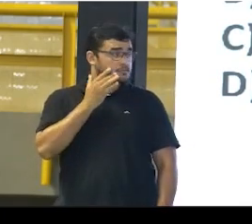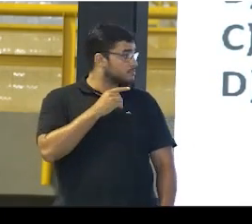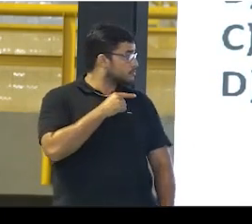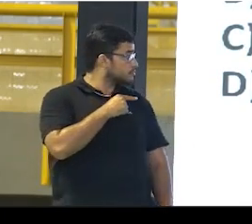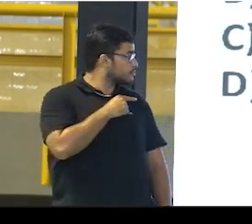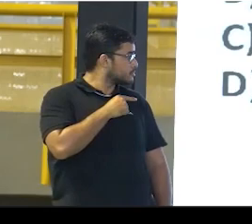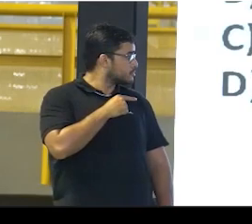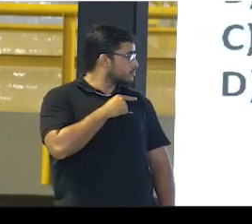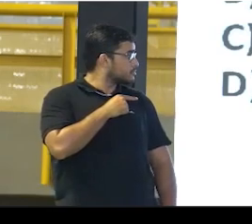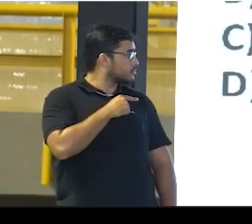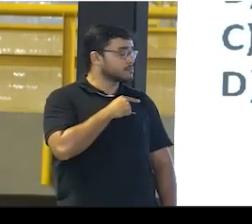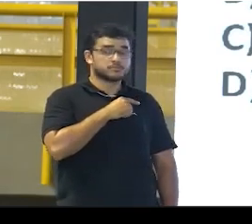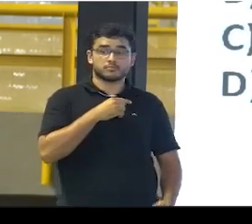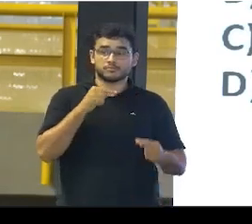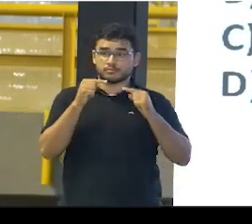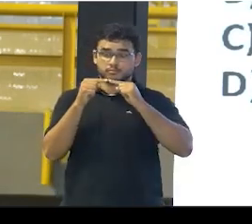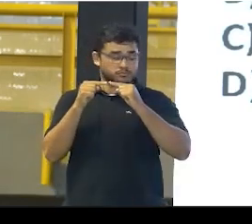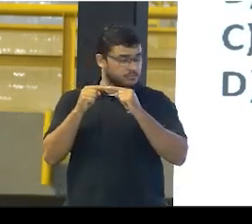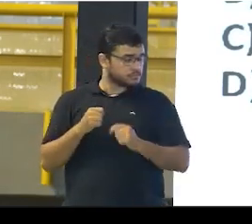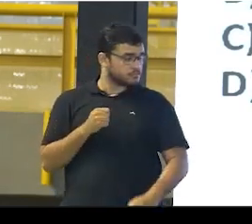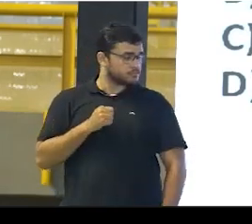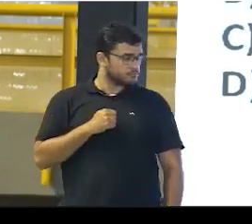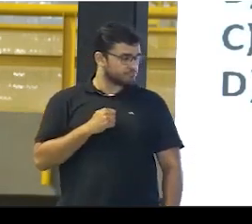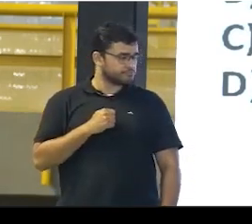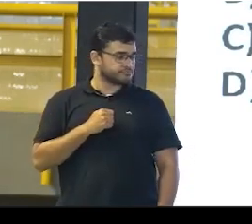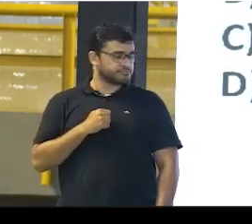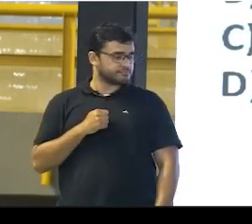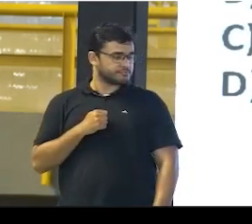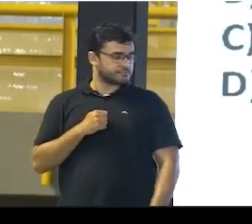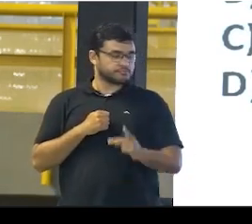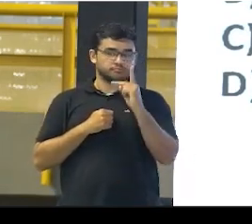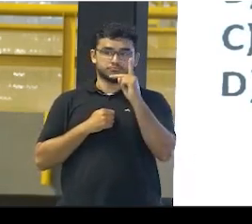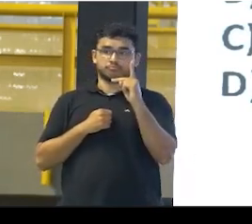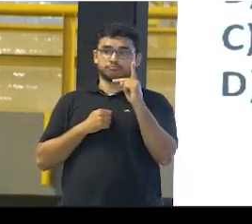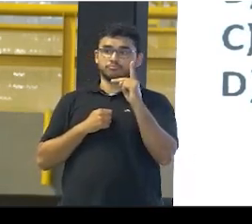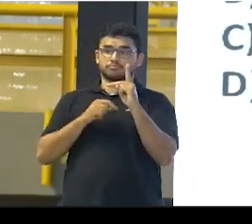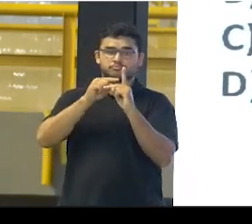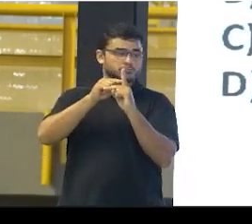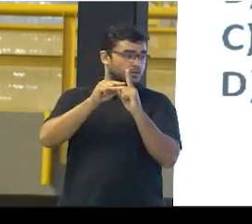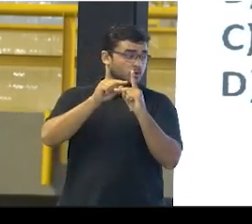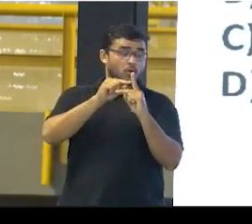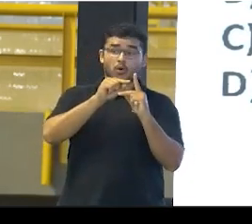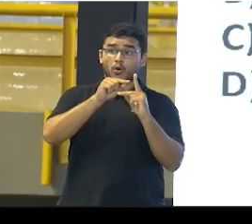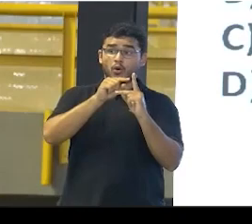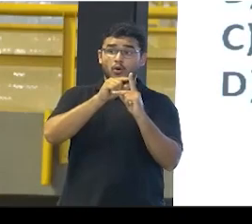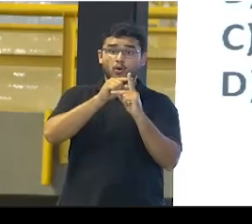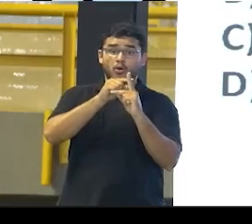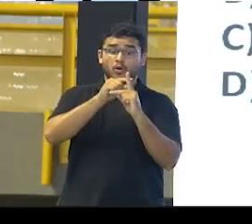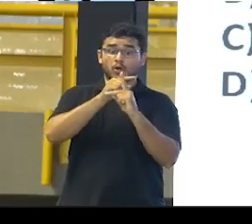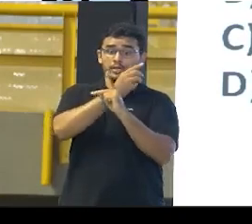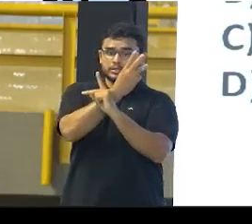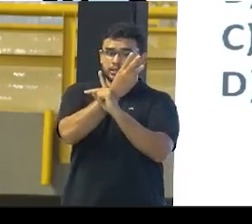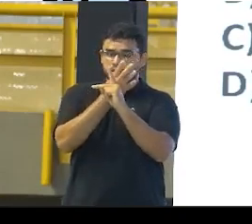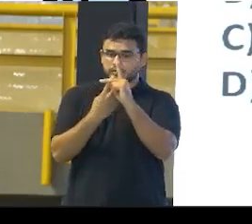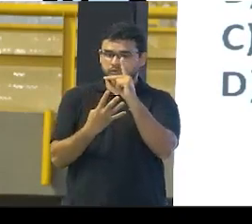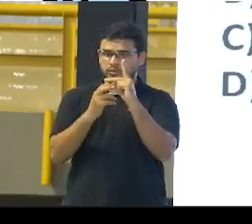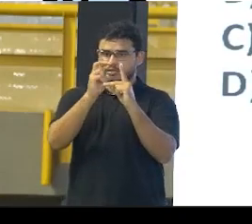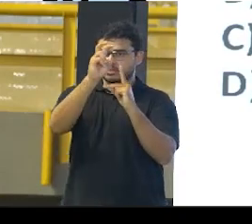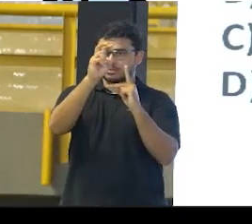5, 40. Eu estou usando esses mesmos números. Se eu tenho 30 cadeiras